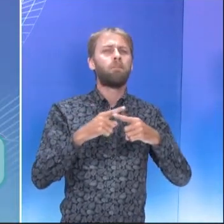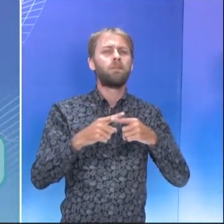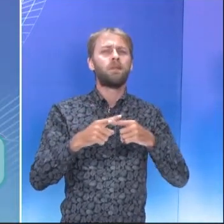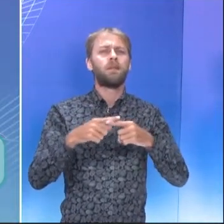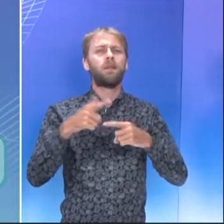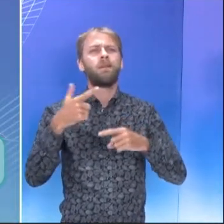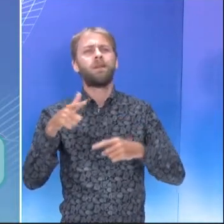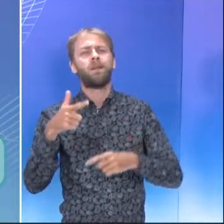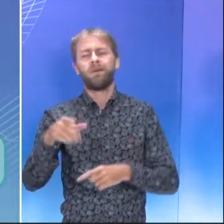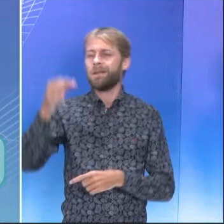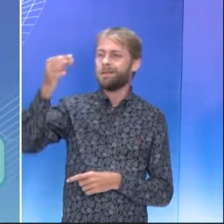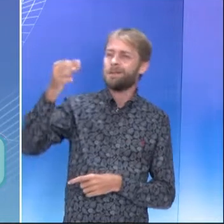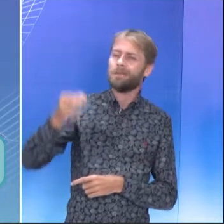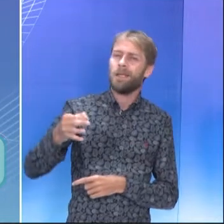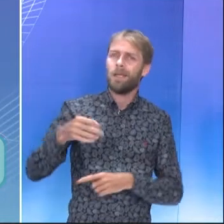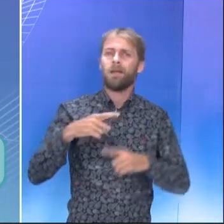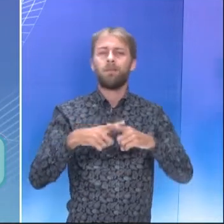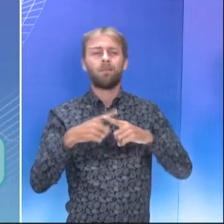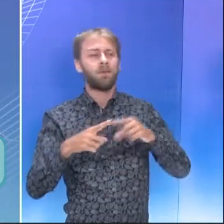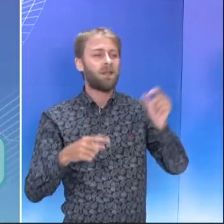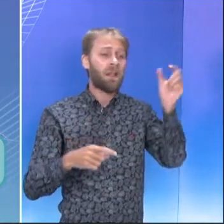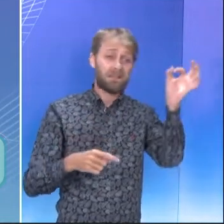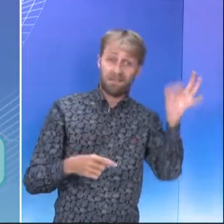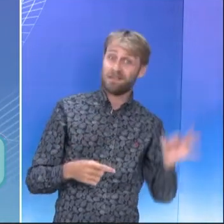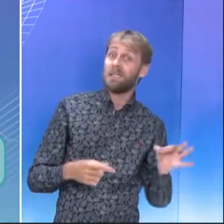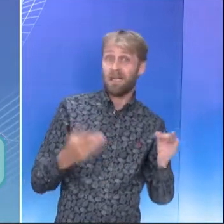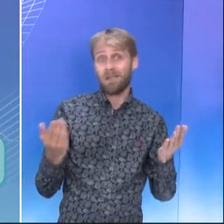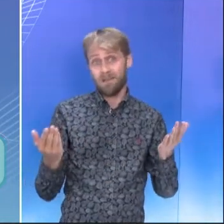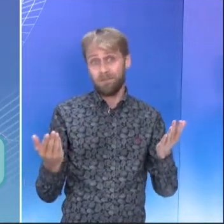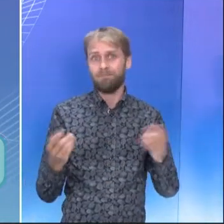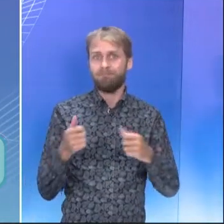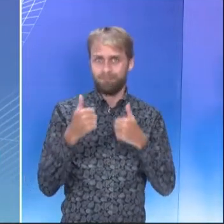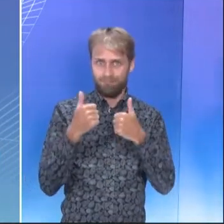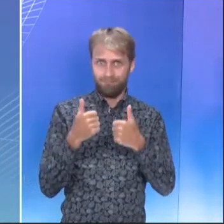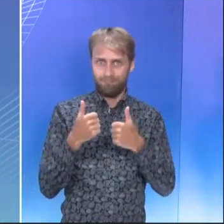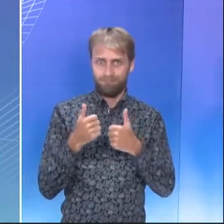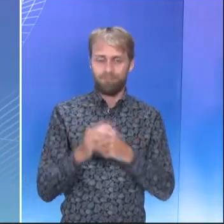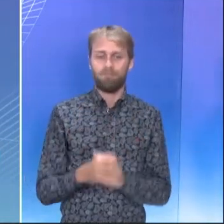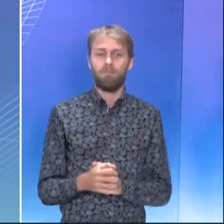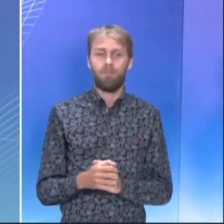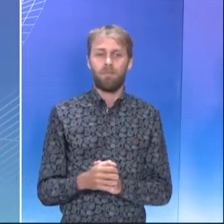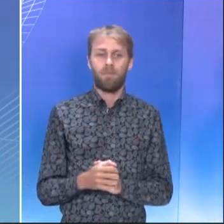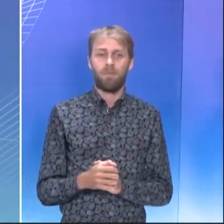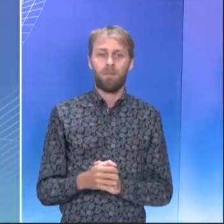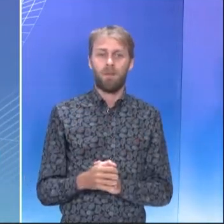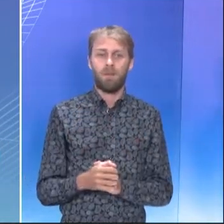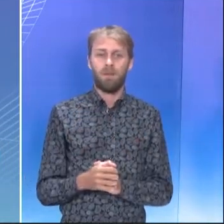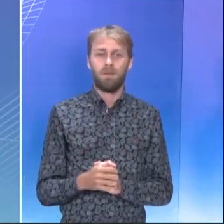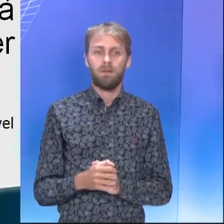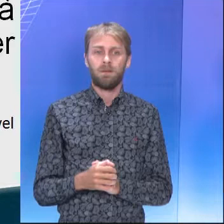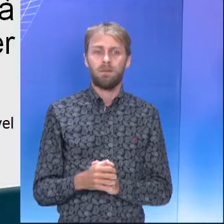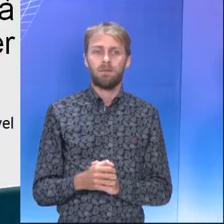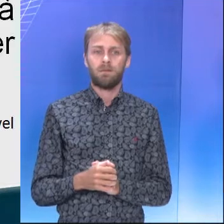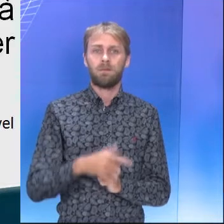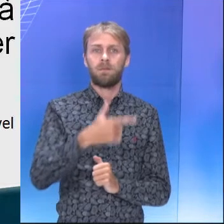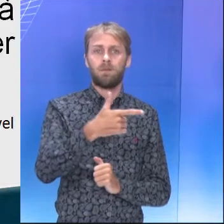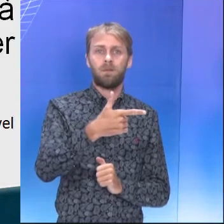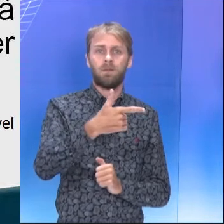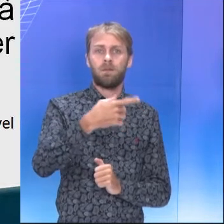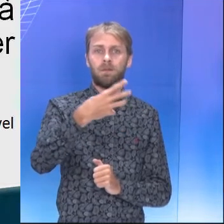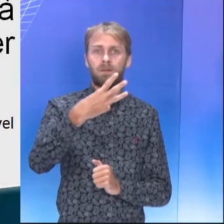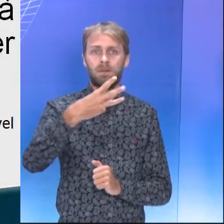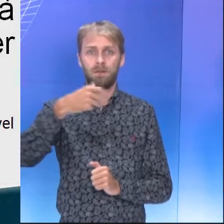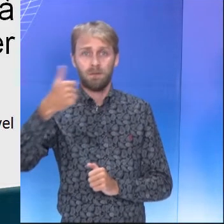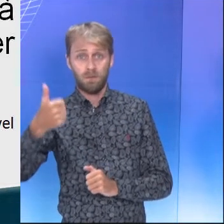não é a alternativa correta e qual é a alternativa correta e por quê. Então, vamos lá. O artigo 231